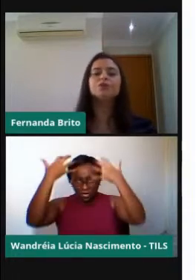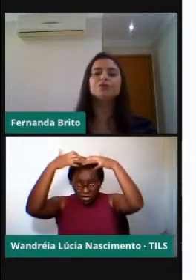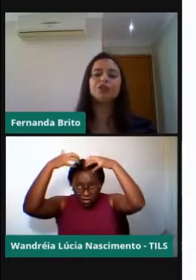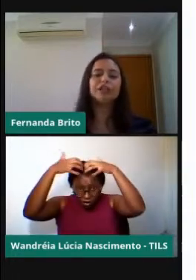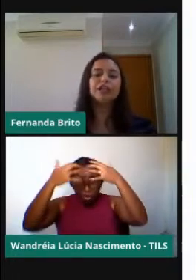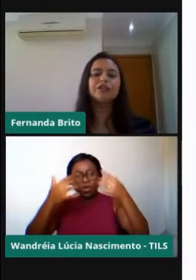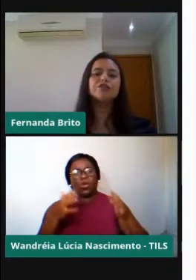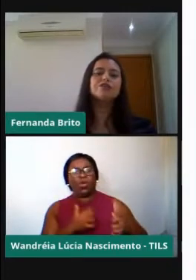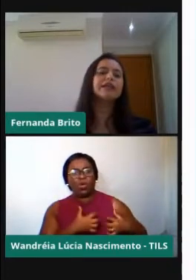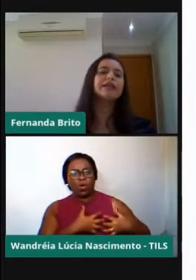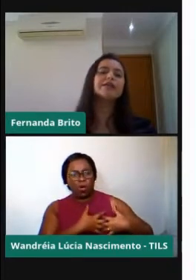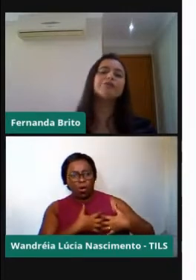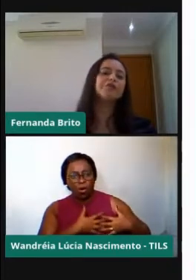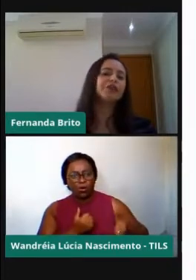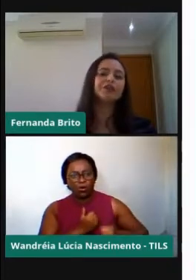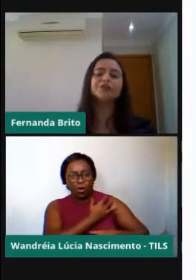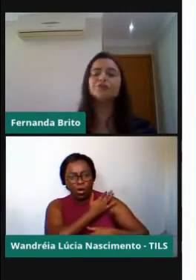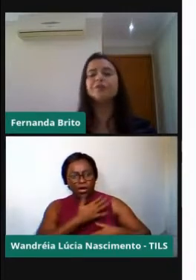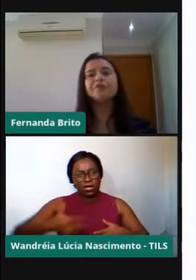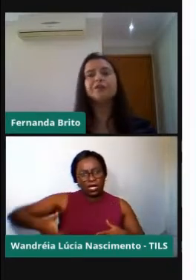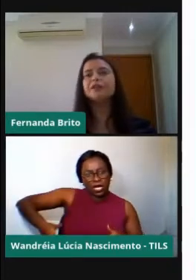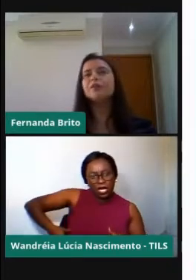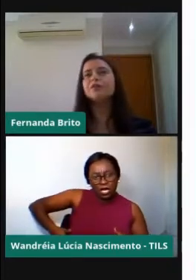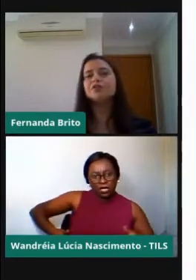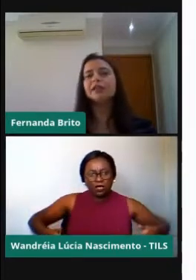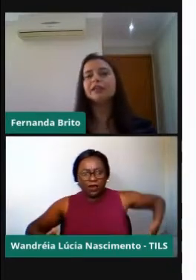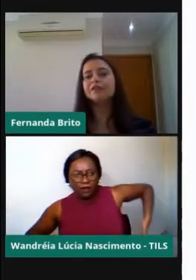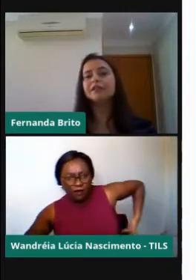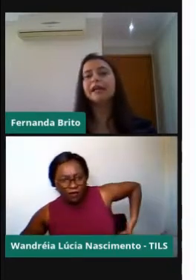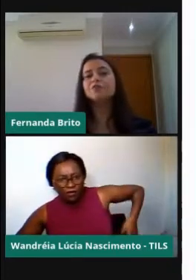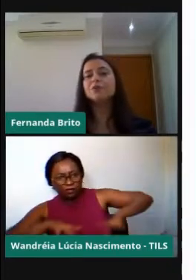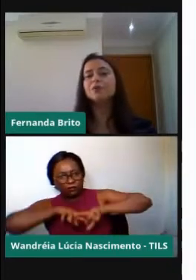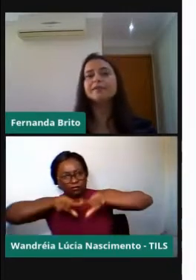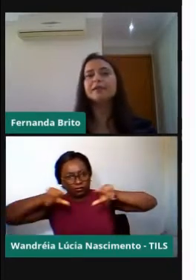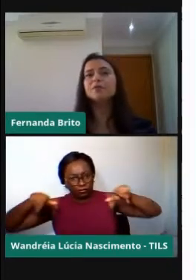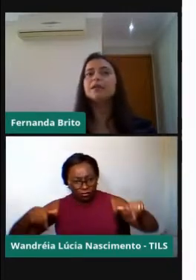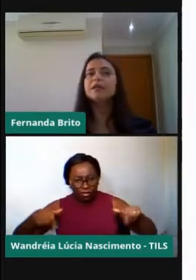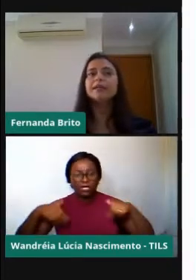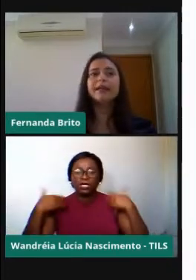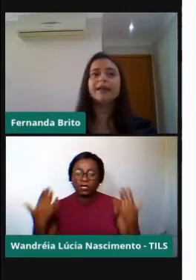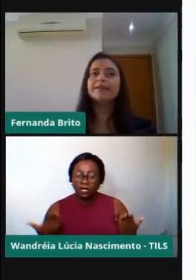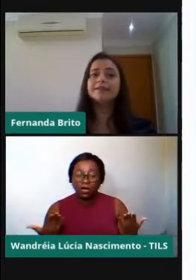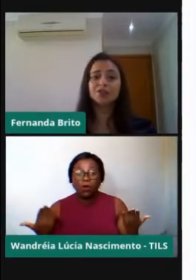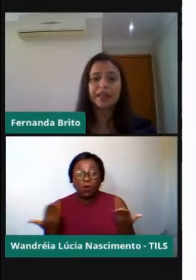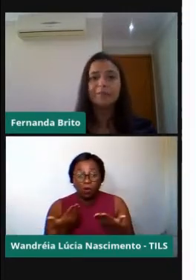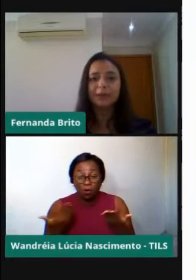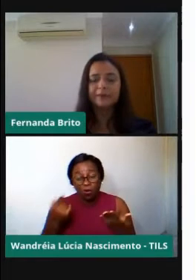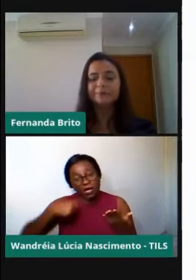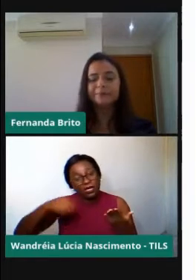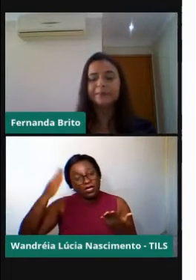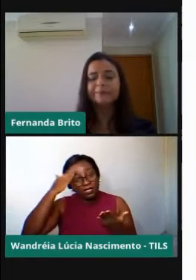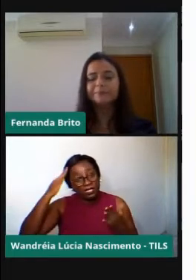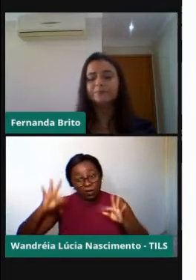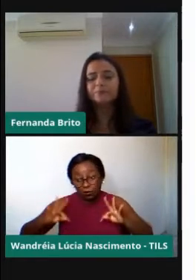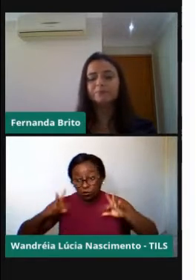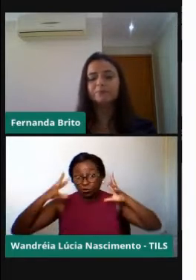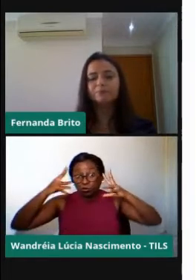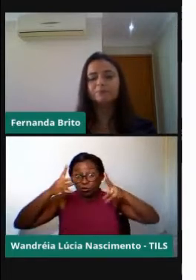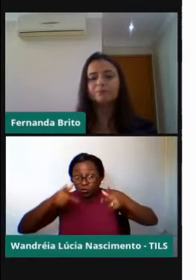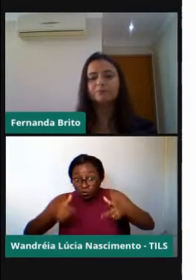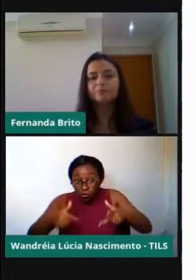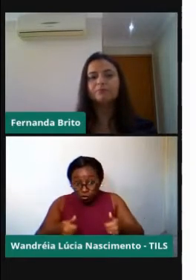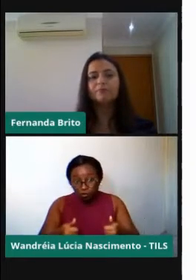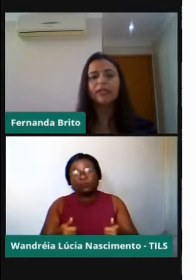coração, nos rins, né, no fígado, enfim. Então, a gente tem, na verdade, uma condição que é sistêmica, né.